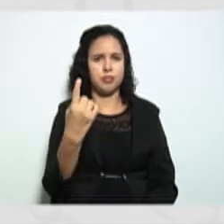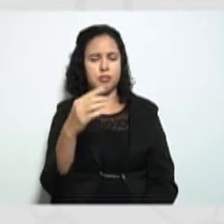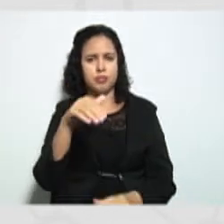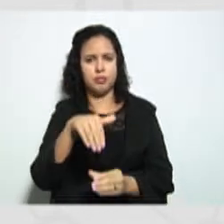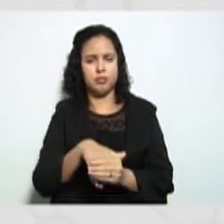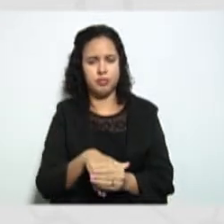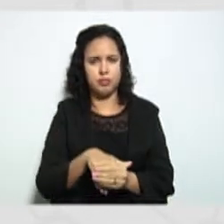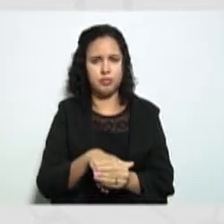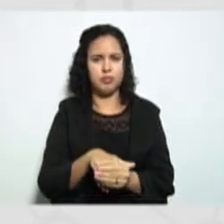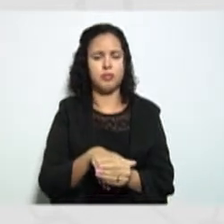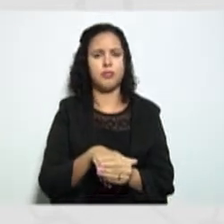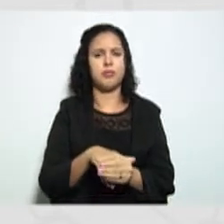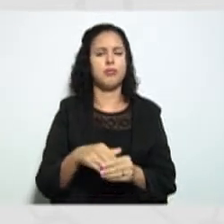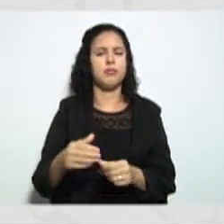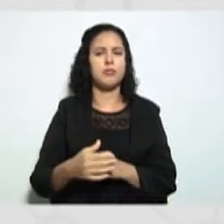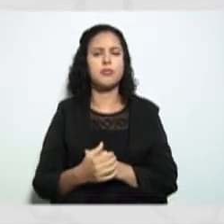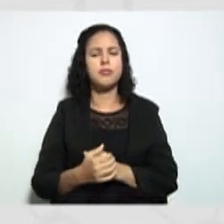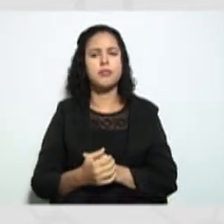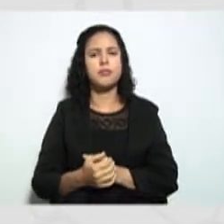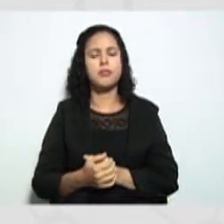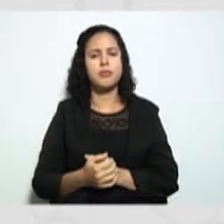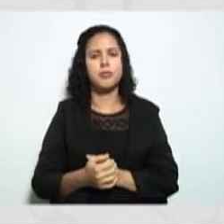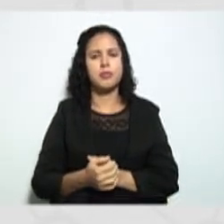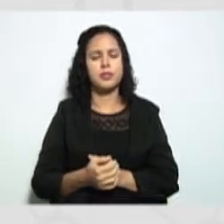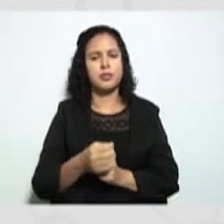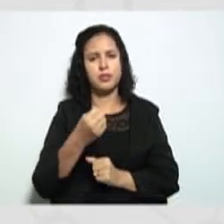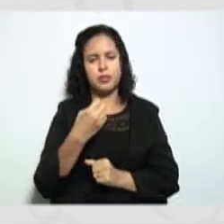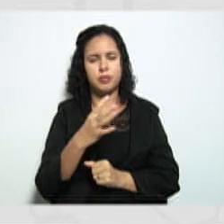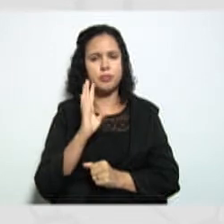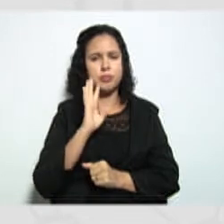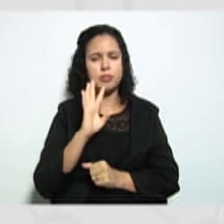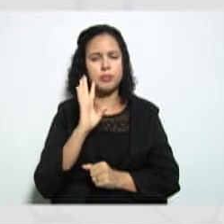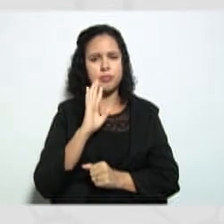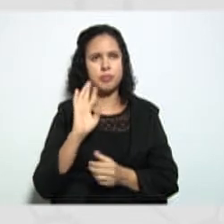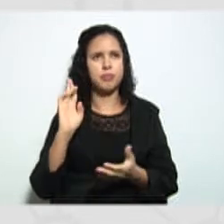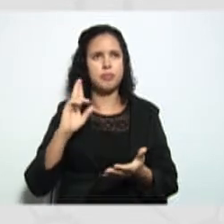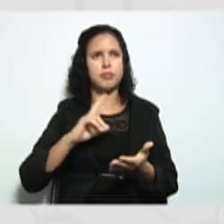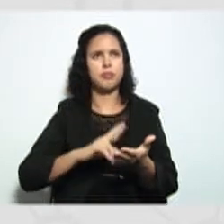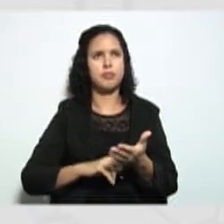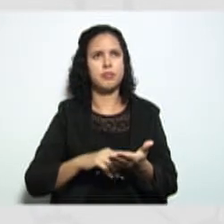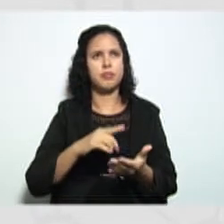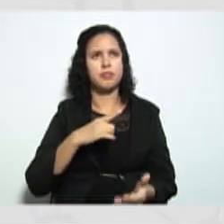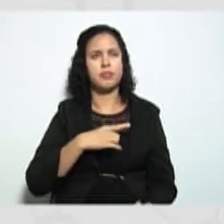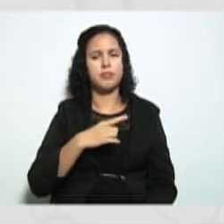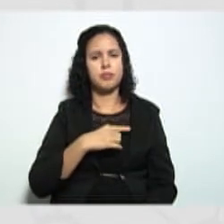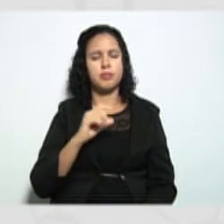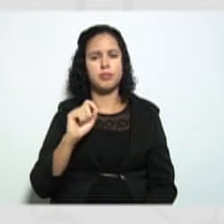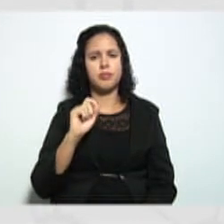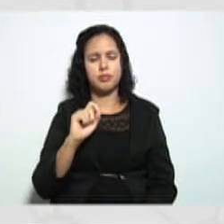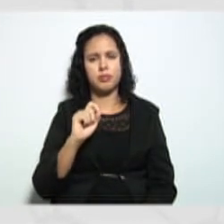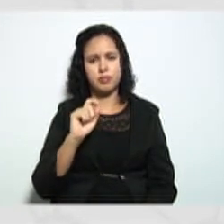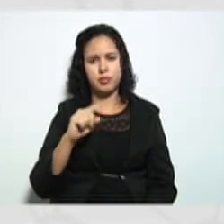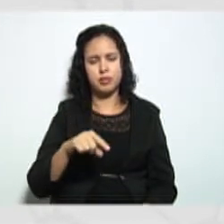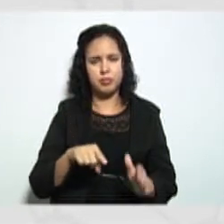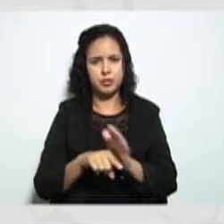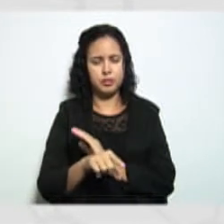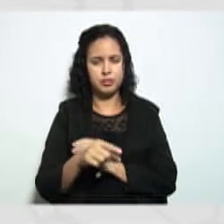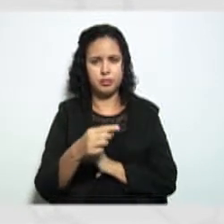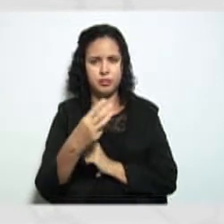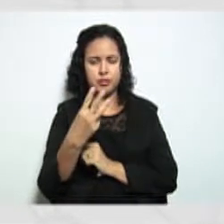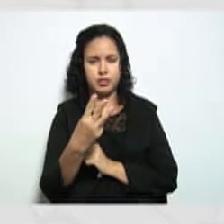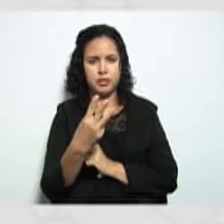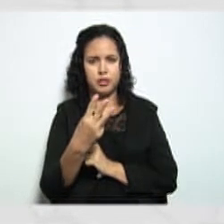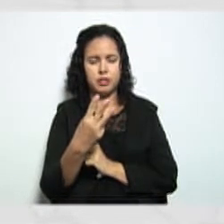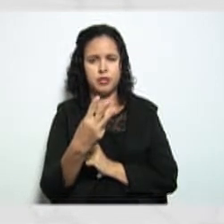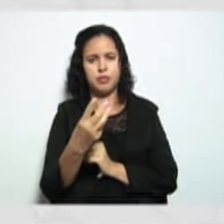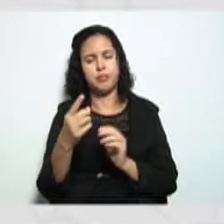integralizado na cooperativa. Muito legal essas respostas. A gente tem ainda a questão número 3 e a questão número